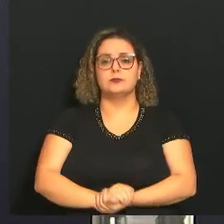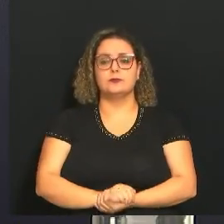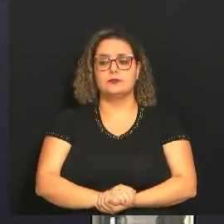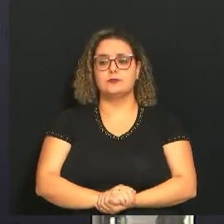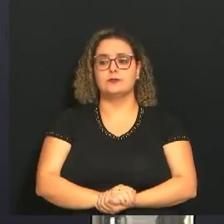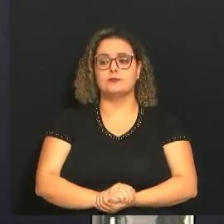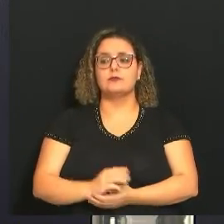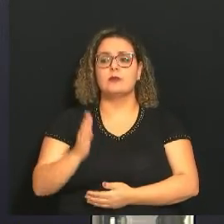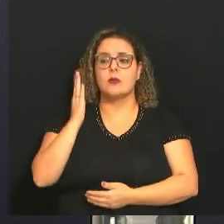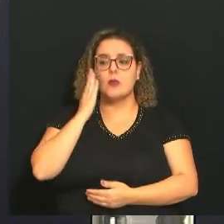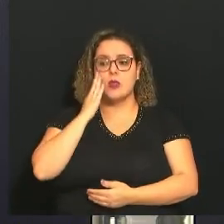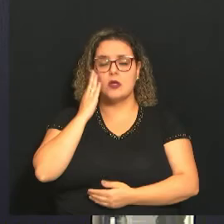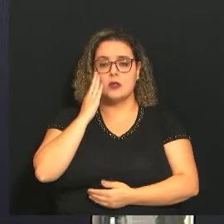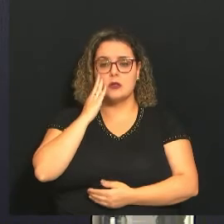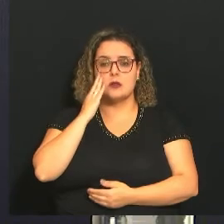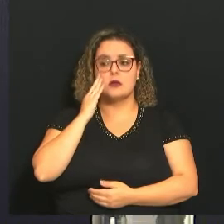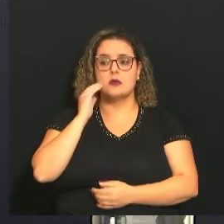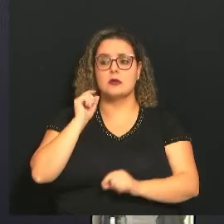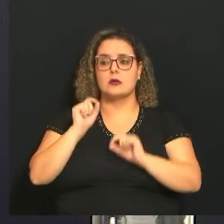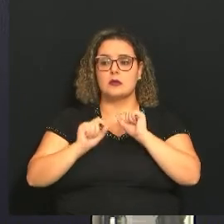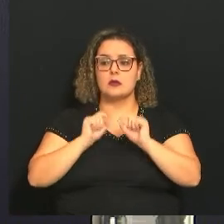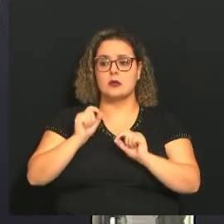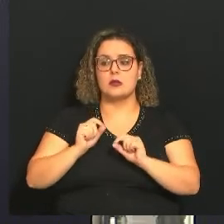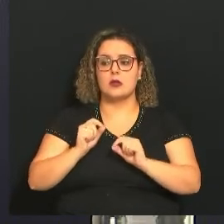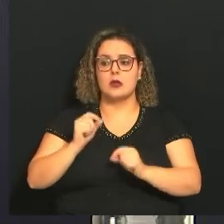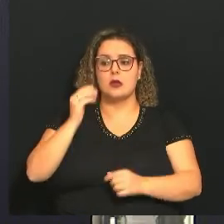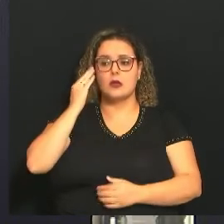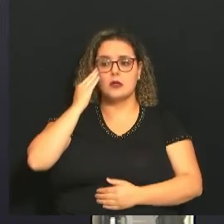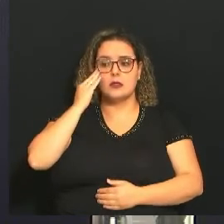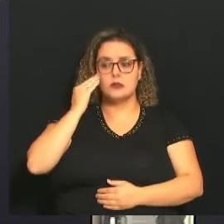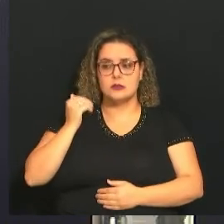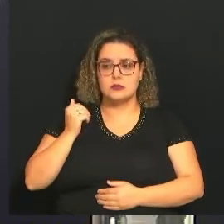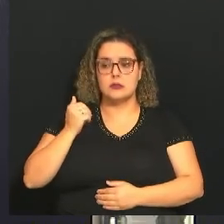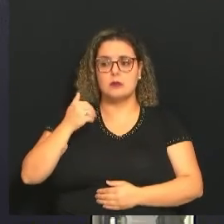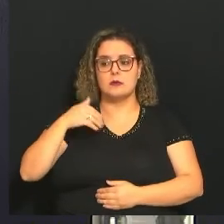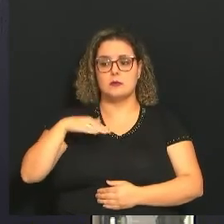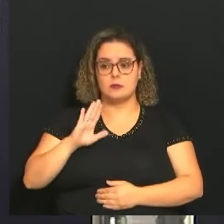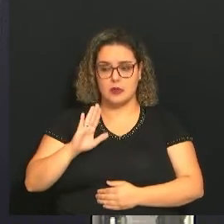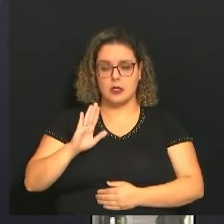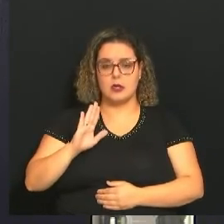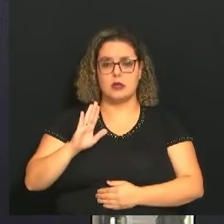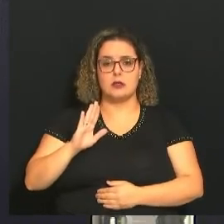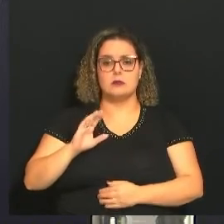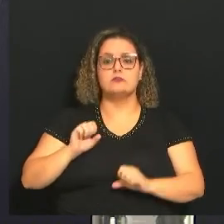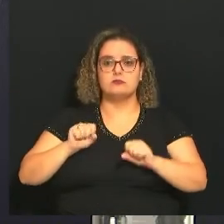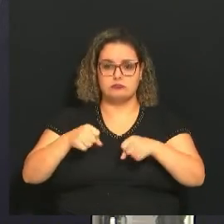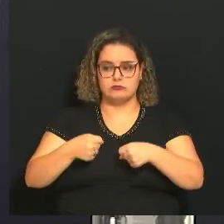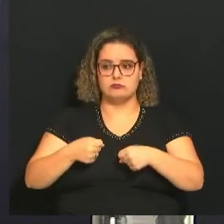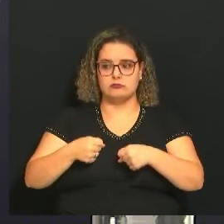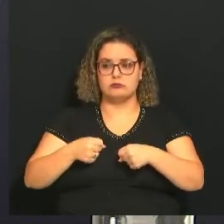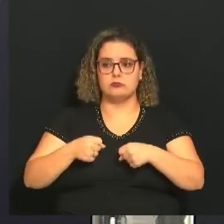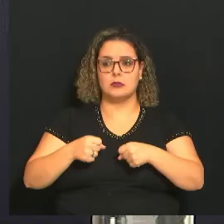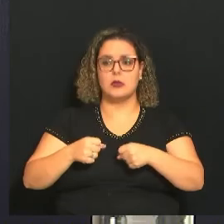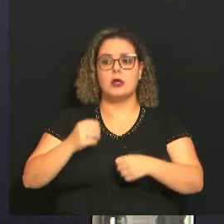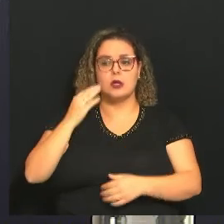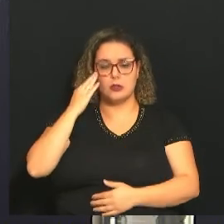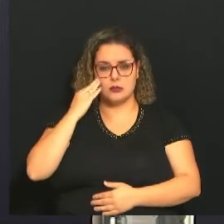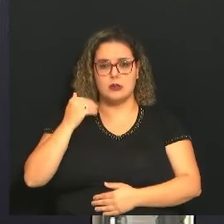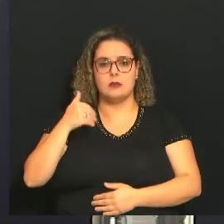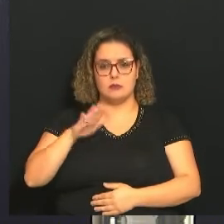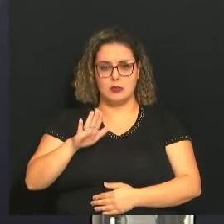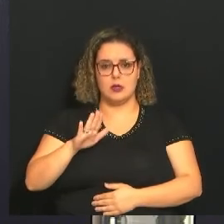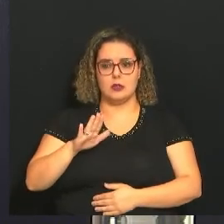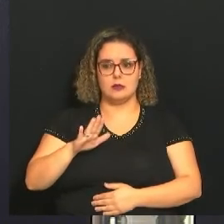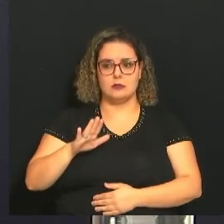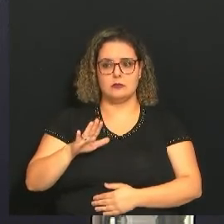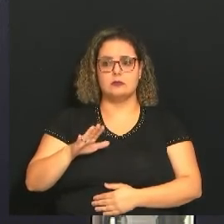que quem sabe mais tem melhor condição de lutar, né? Então, por isso que a gente sempre usa esse lema também, quem sabe mais, luta melhor. Então,